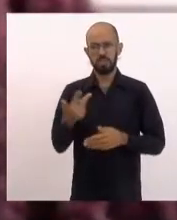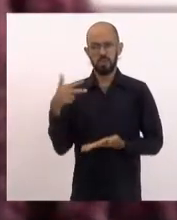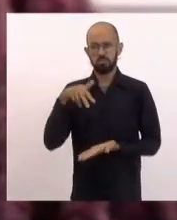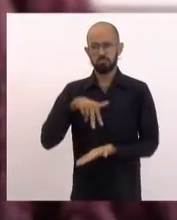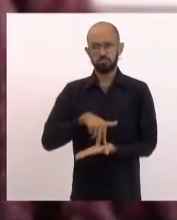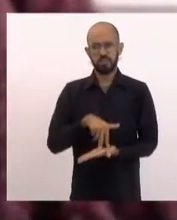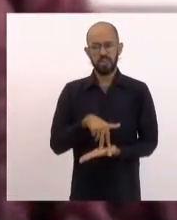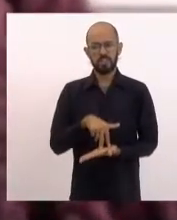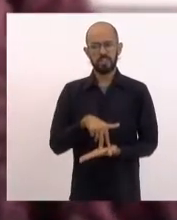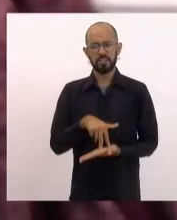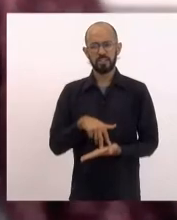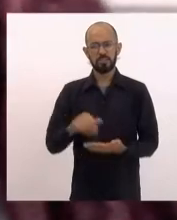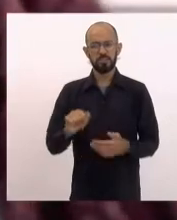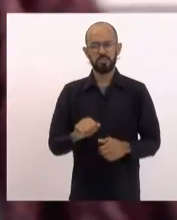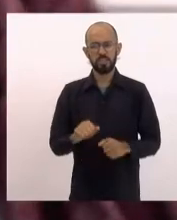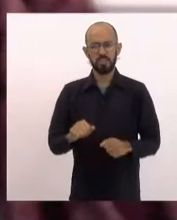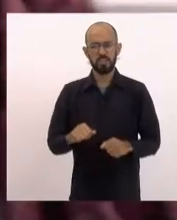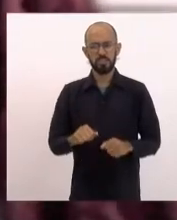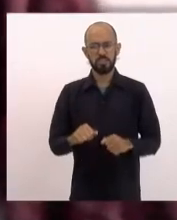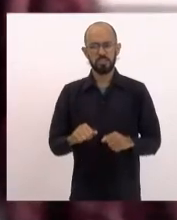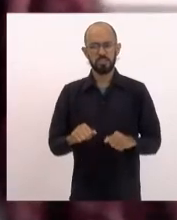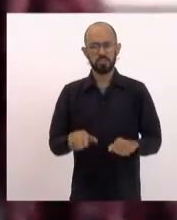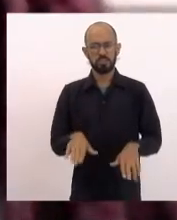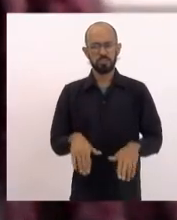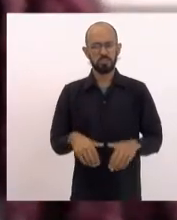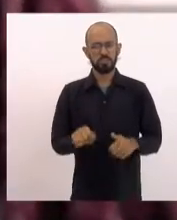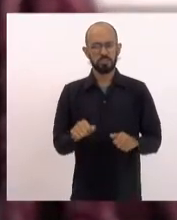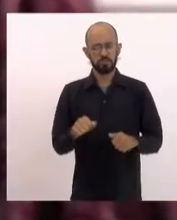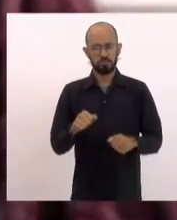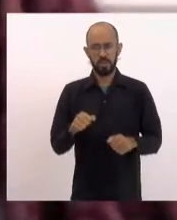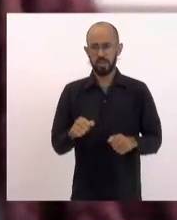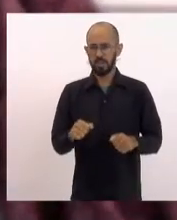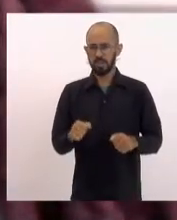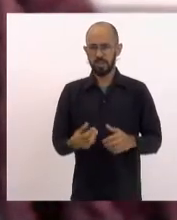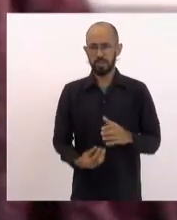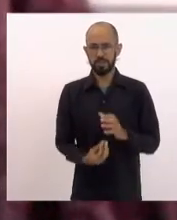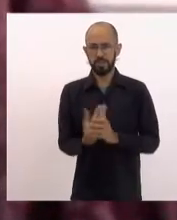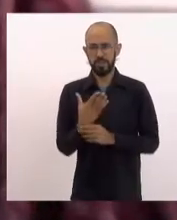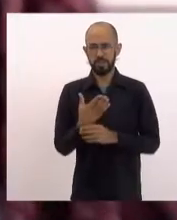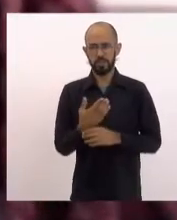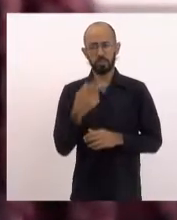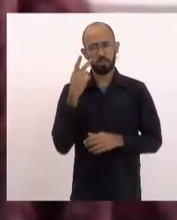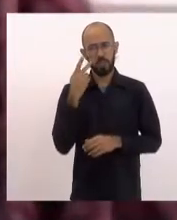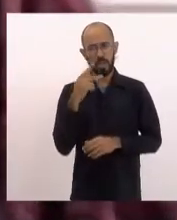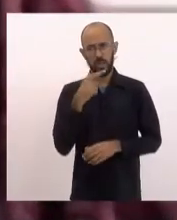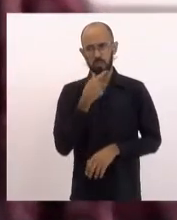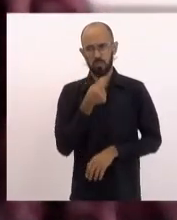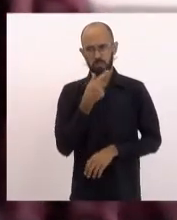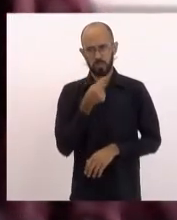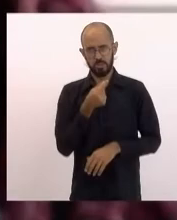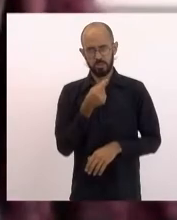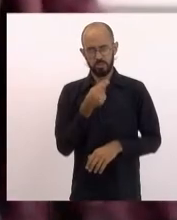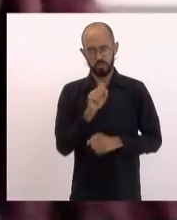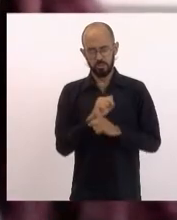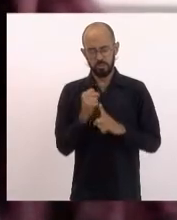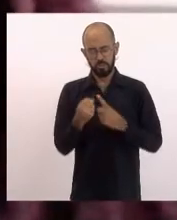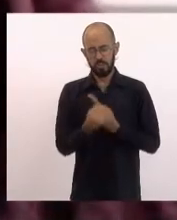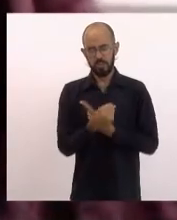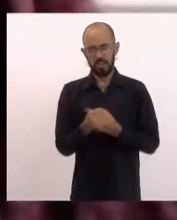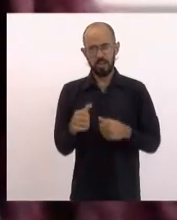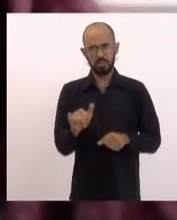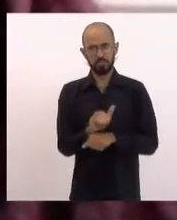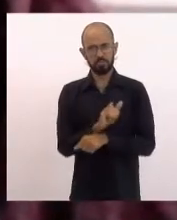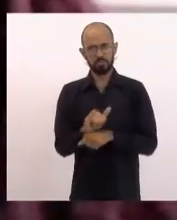espaços já pré-determinados para os homens, socialmente articulados para que